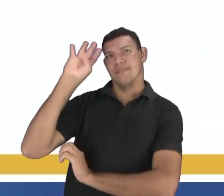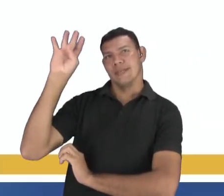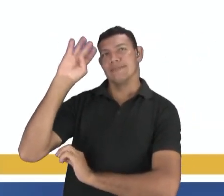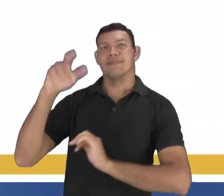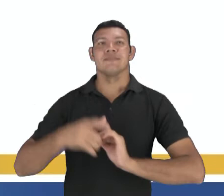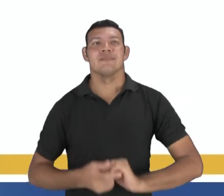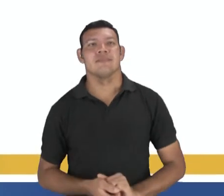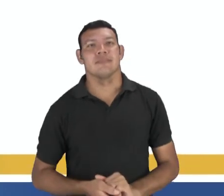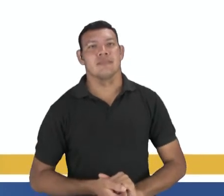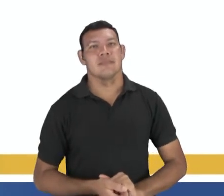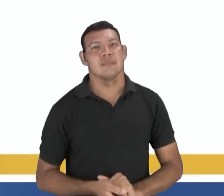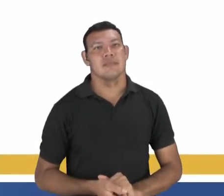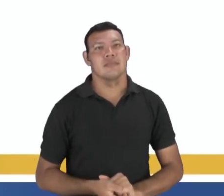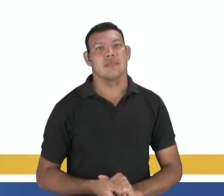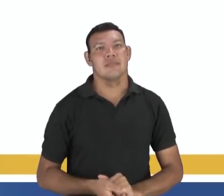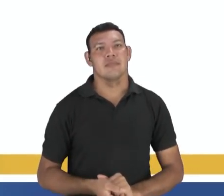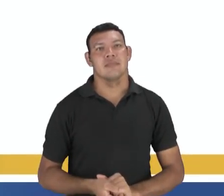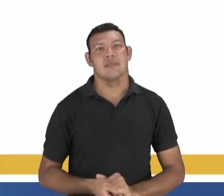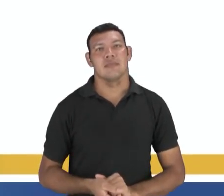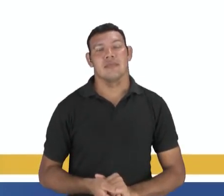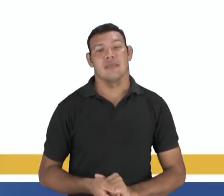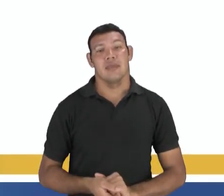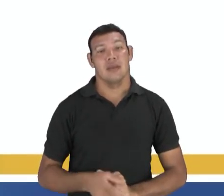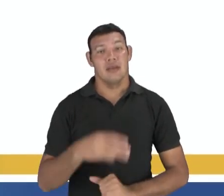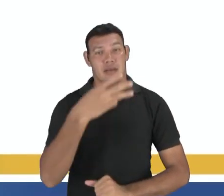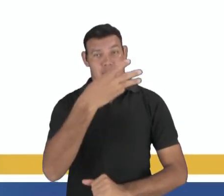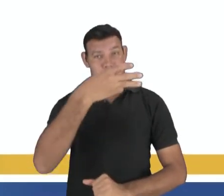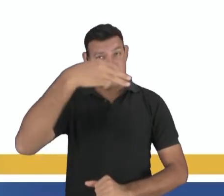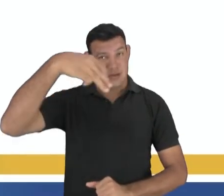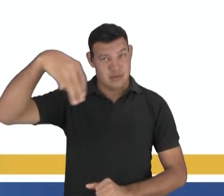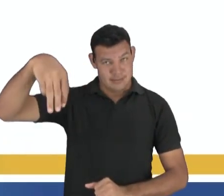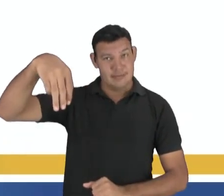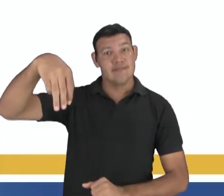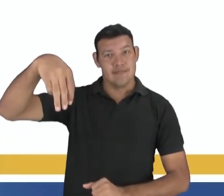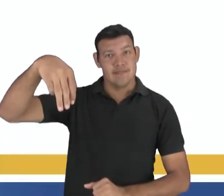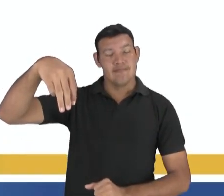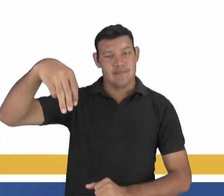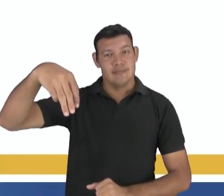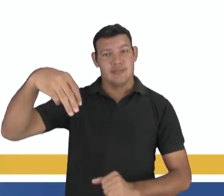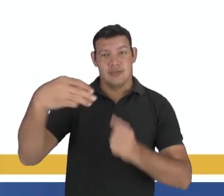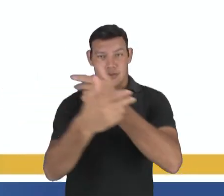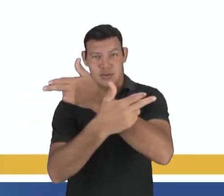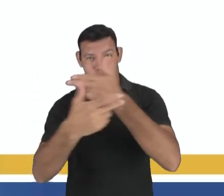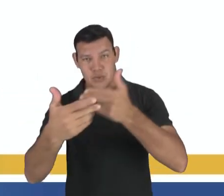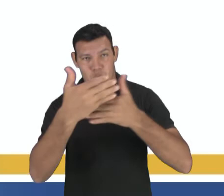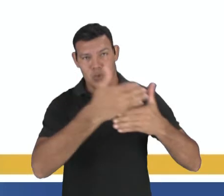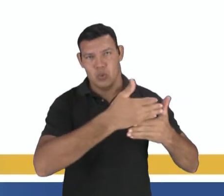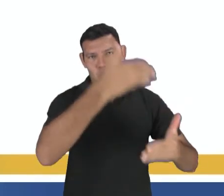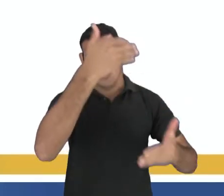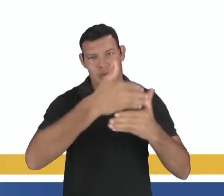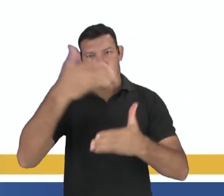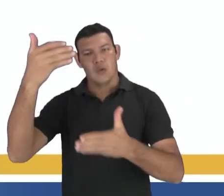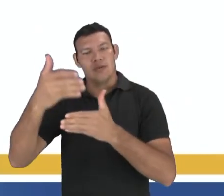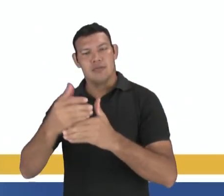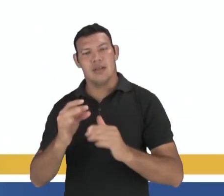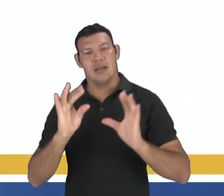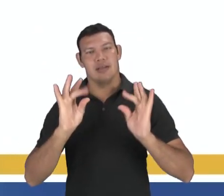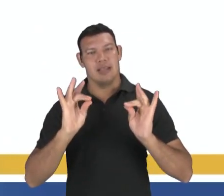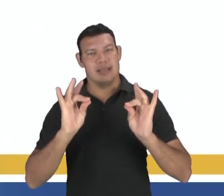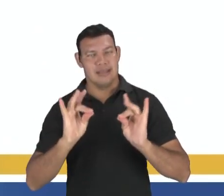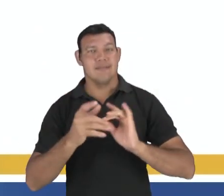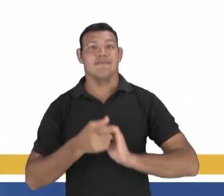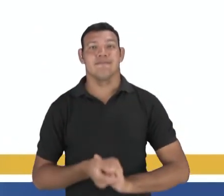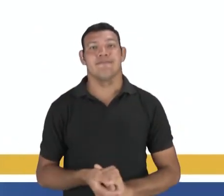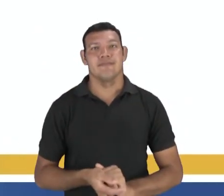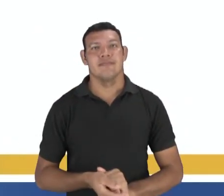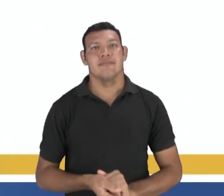na imaginação. Olha que interessante isso aí. Para quem não sabe, 3M é uma marca, né? De materiais de construção,